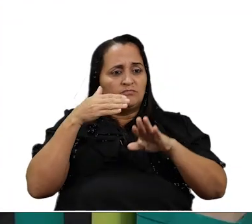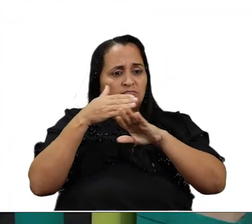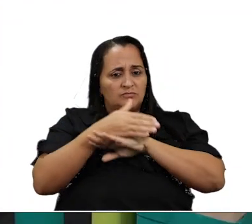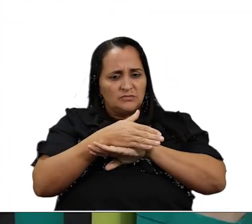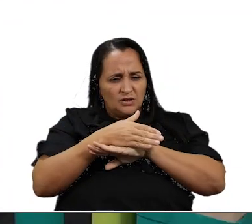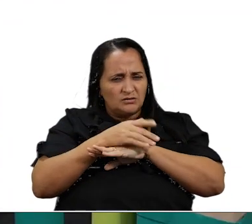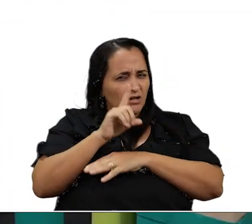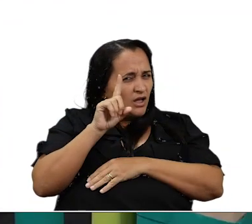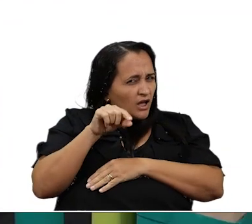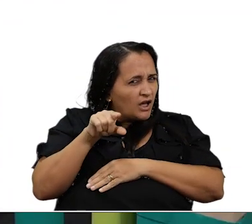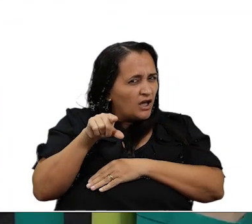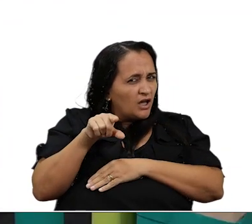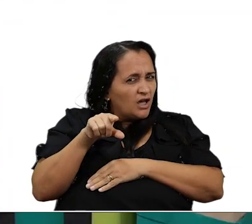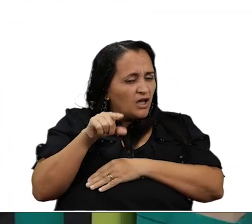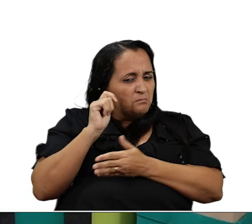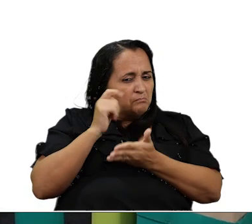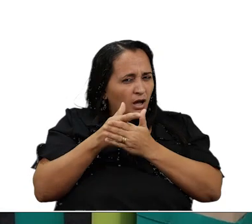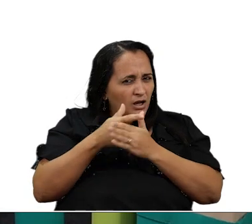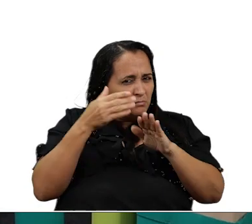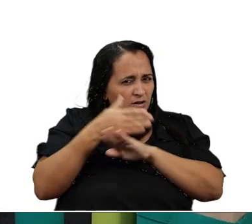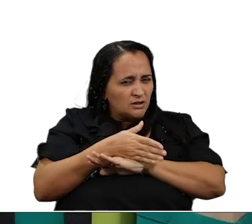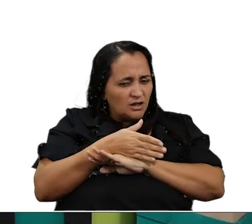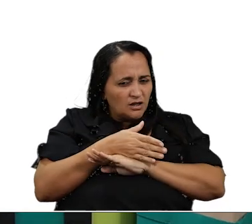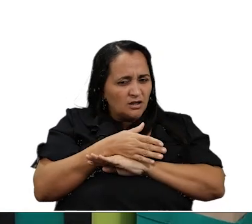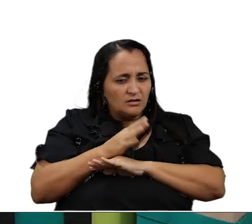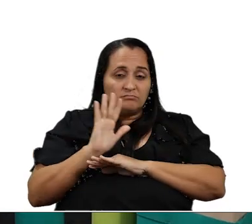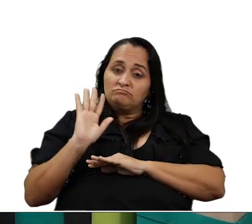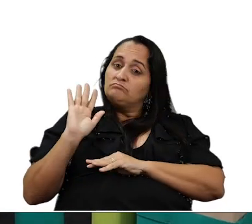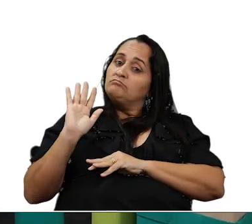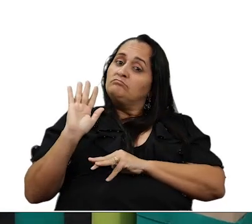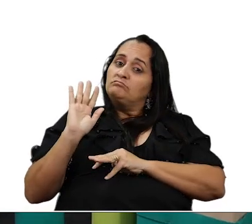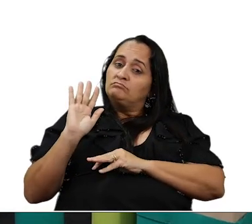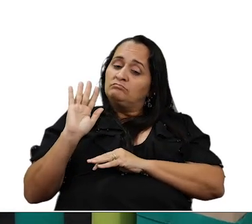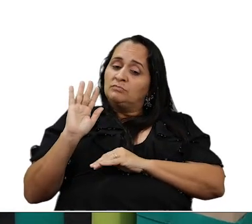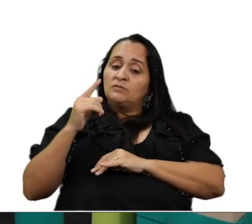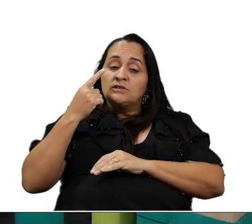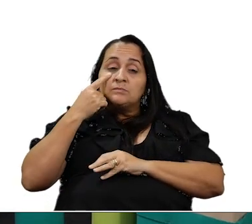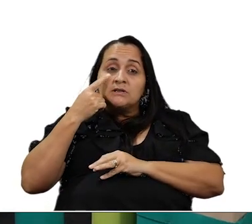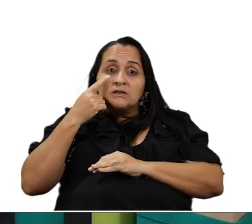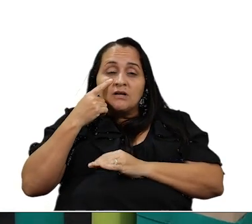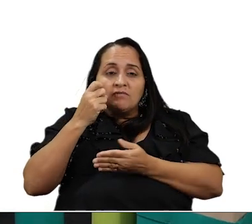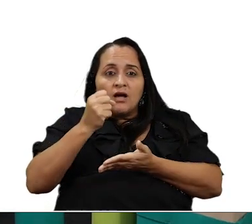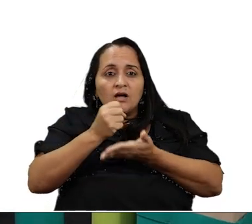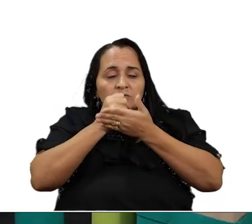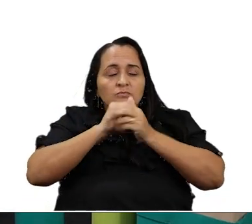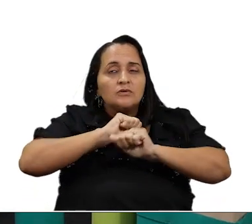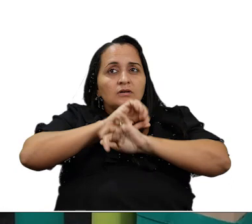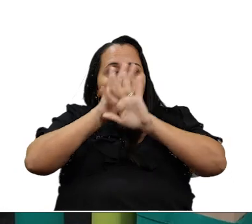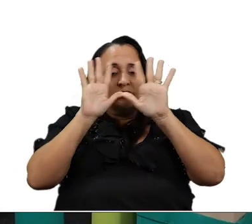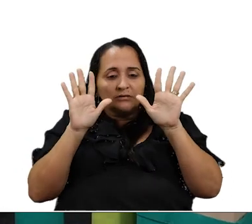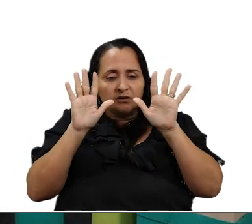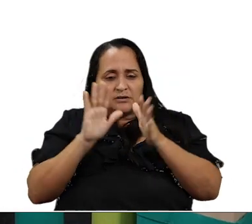isso que você leu no texto? Observe que em cada pedacinho que a gente foi localizando as informações nos ajudam a entender o texto como um